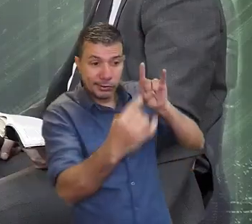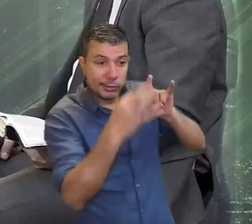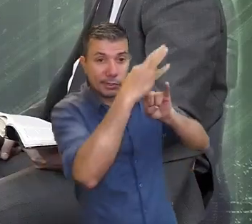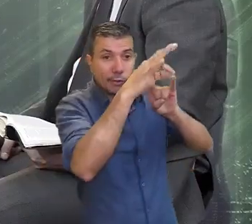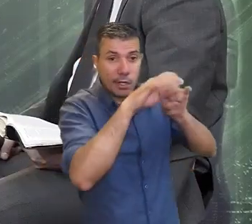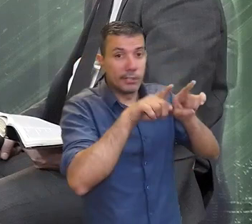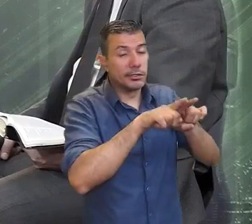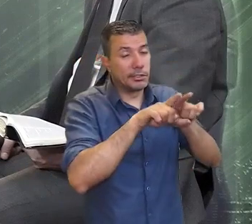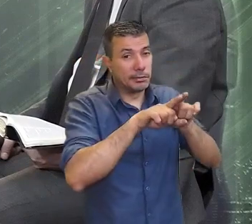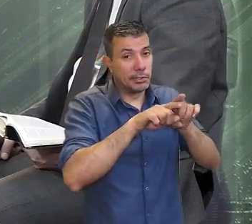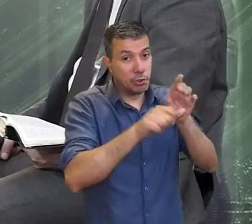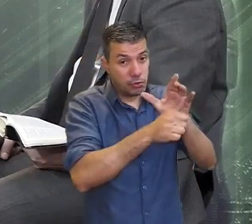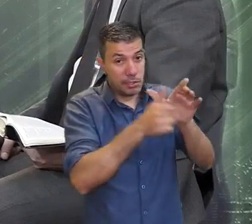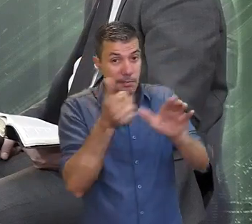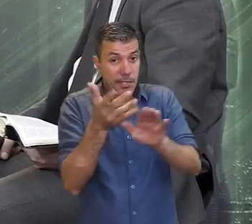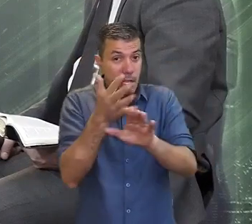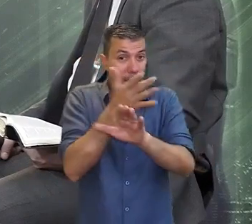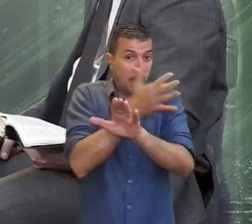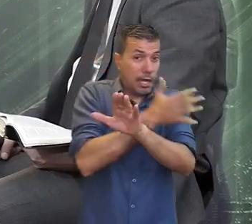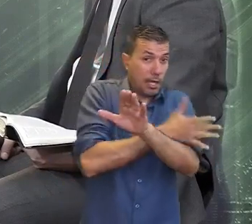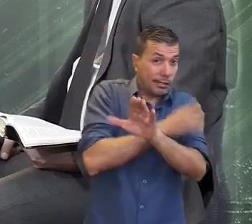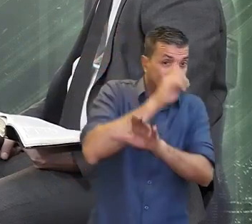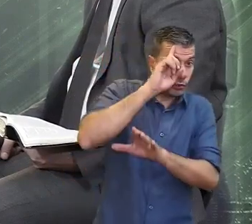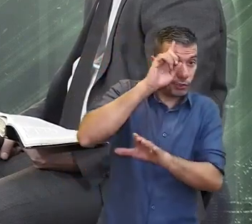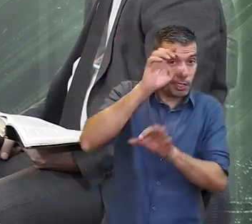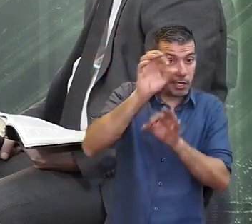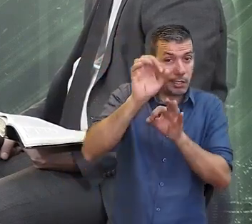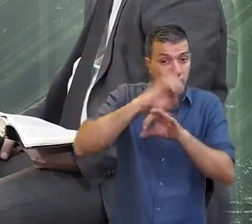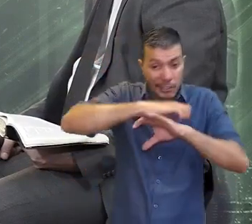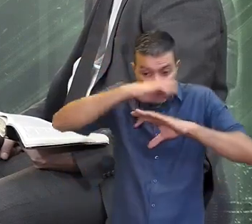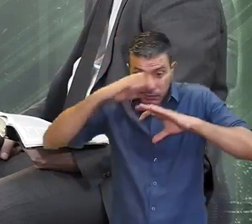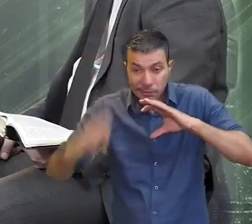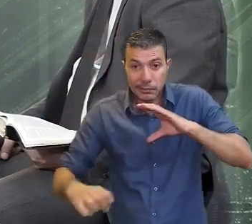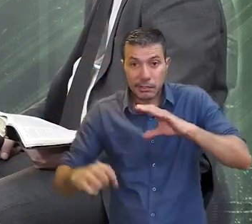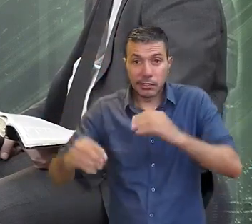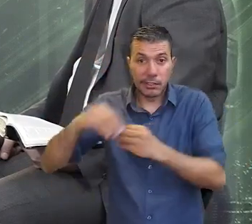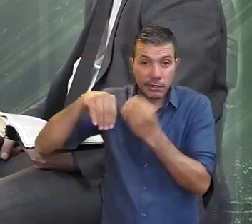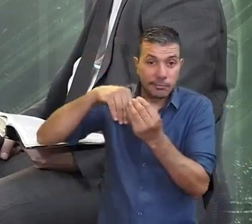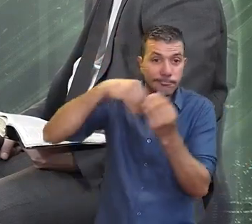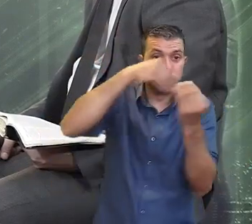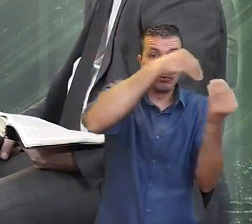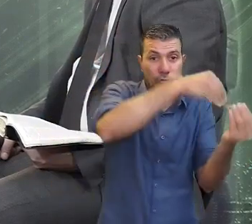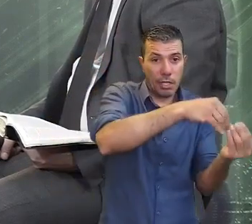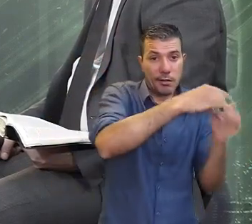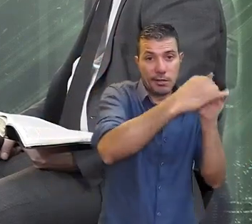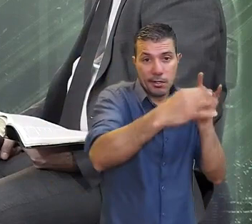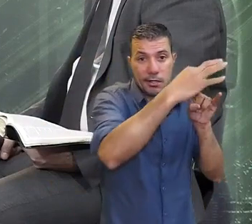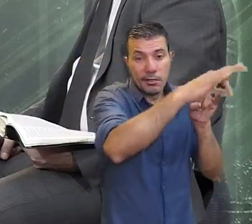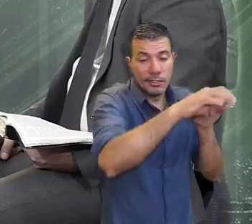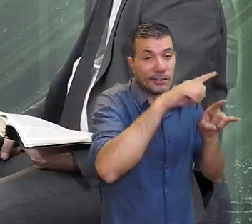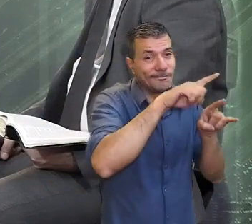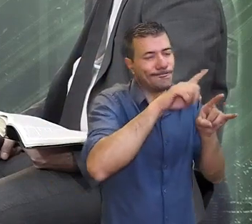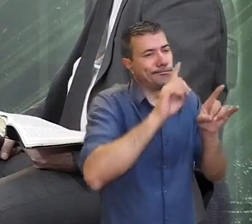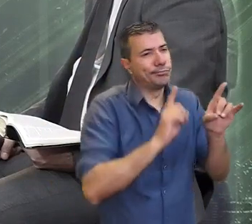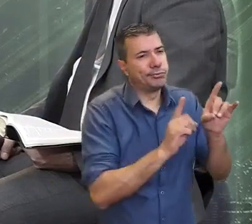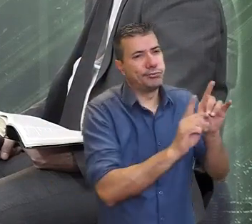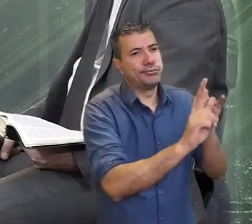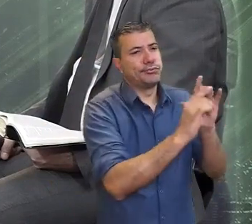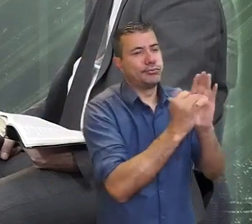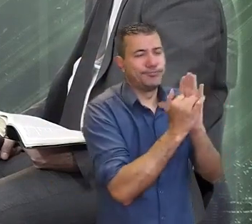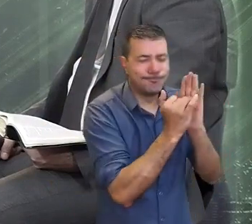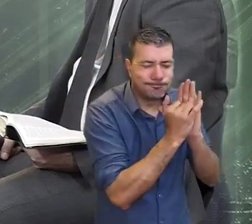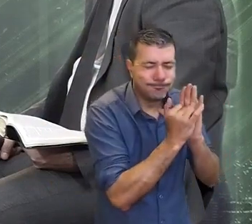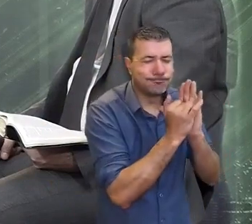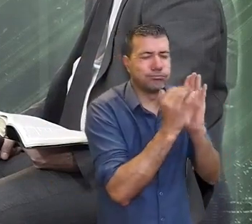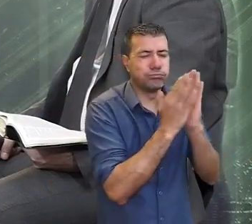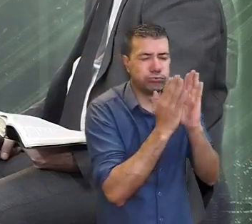interessante. Uma semana antes do dia da expiação, ele se mudava para o santuário. E ali ele ficava em oração